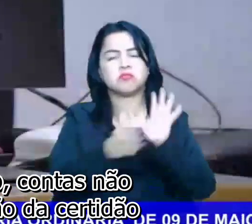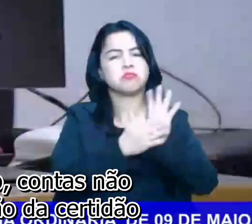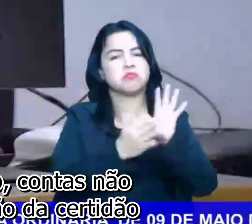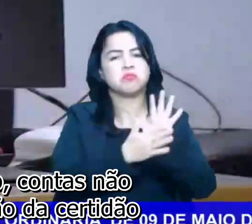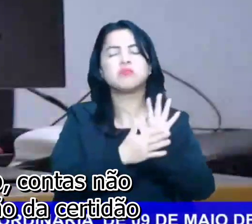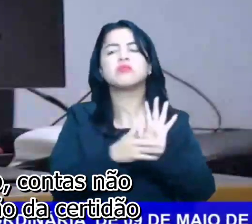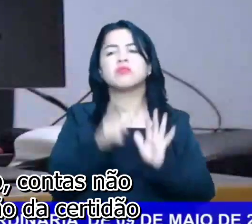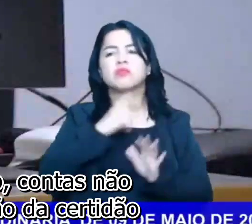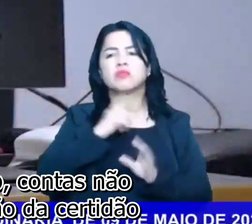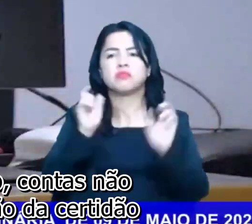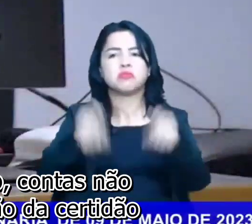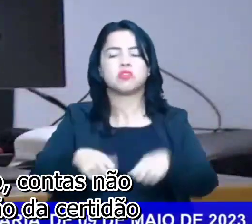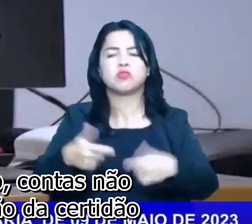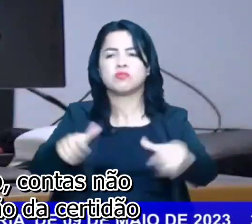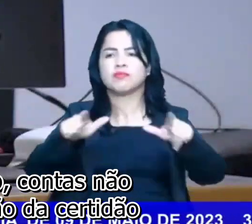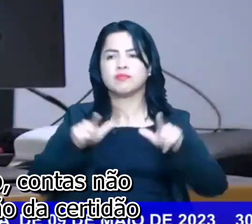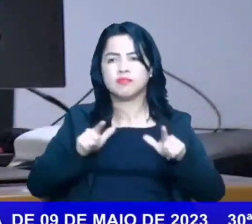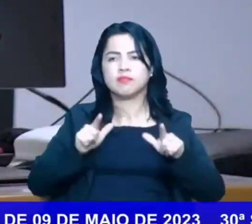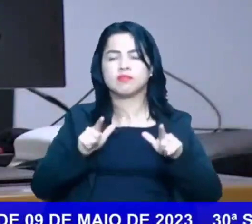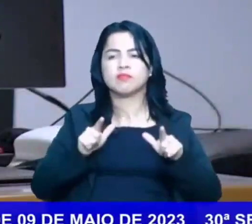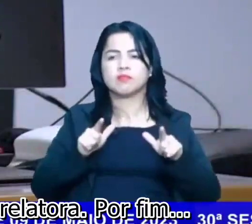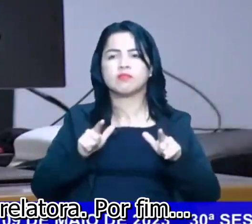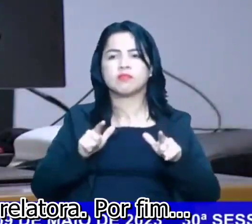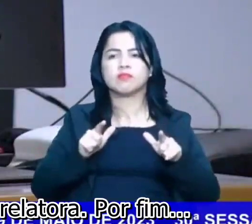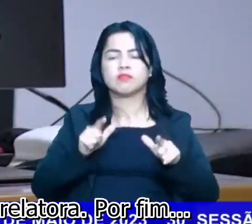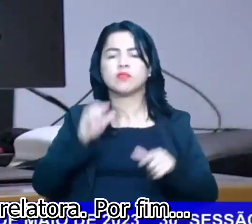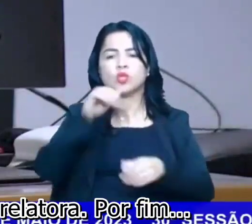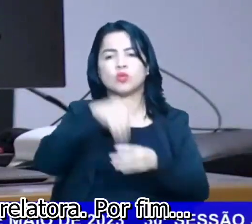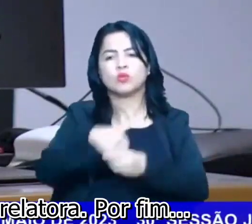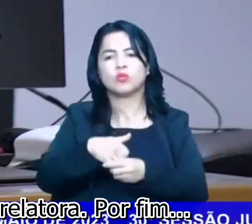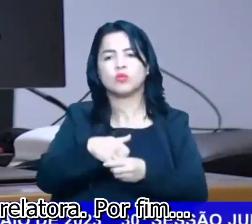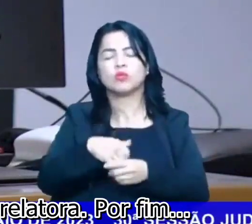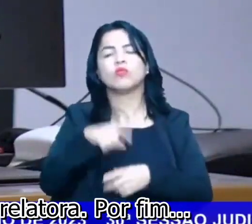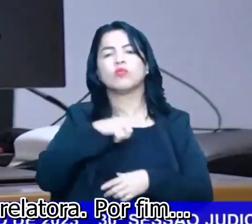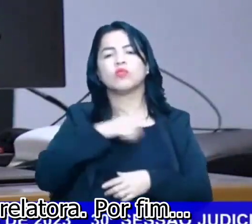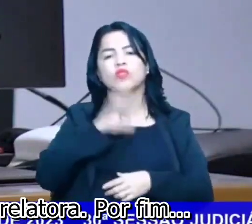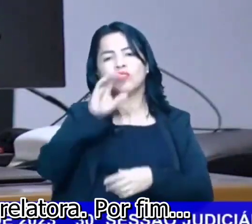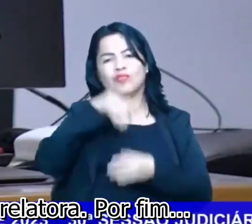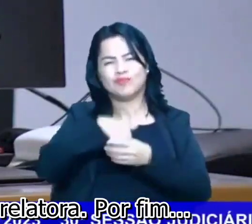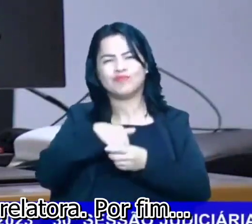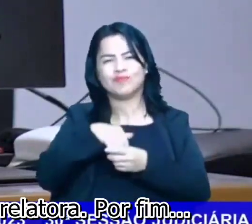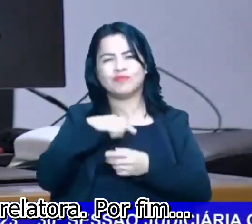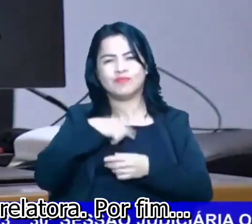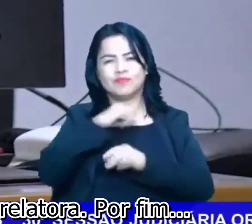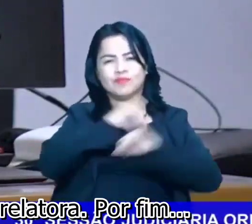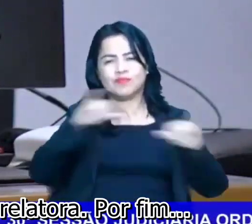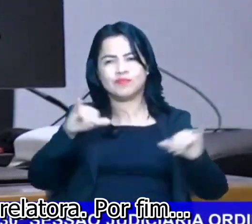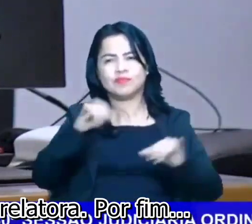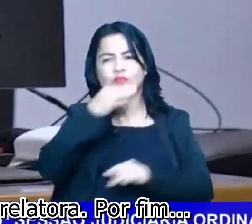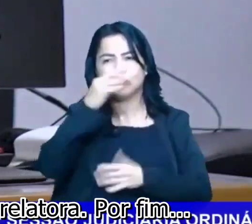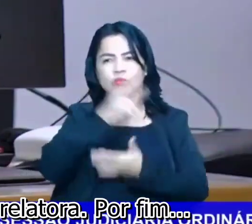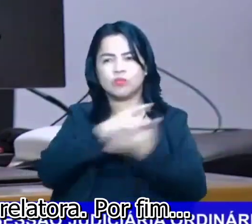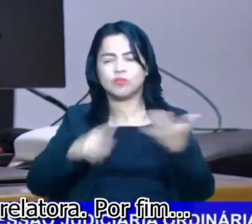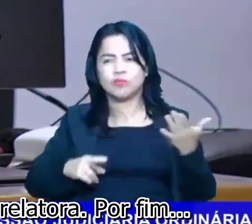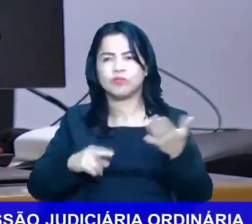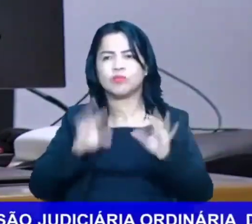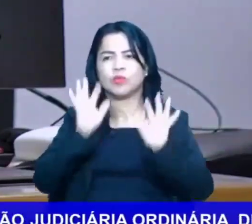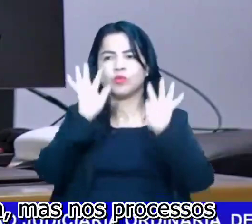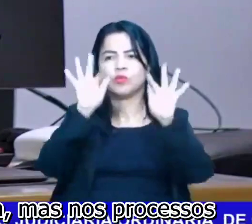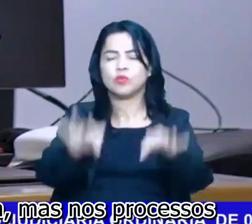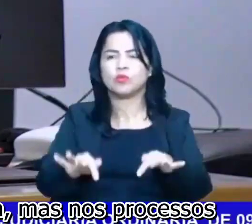e impossibilidade de certidão, de emissão da certidão de quitação eleitoral, que nos termos do voto proferido pela ilustre relatora. Por